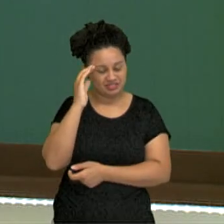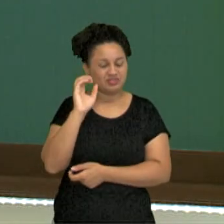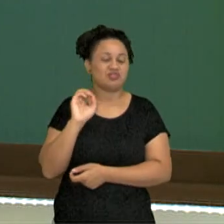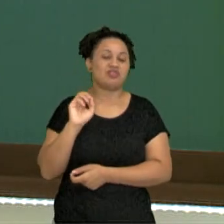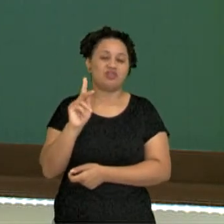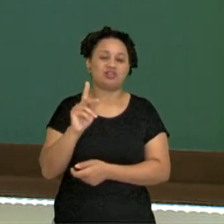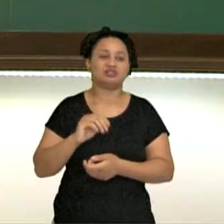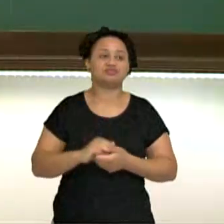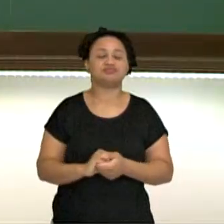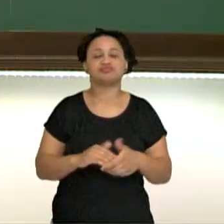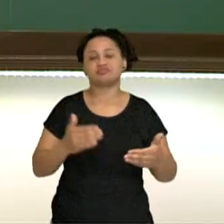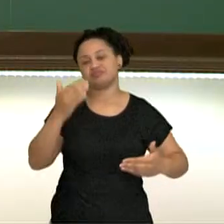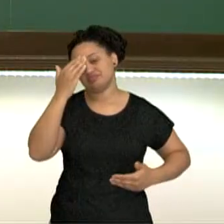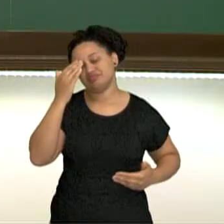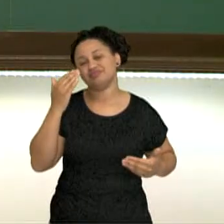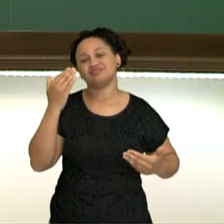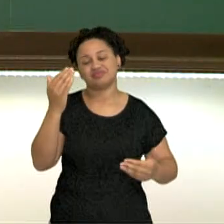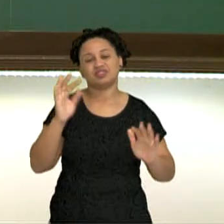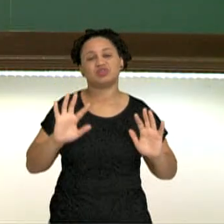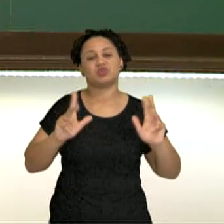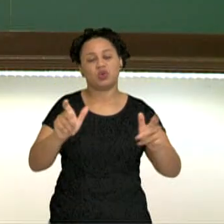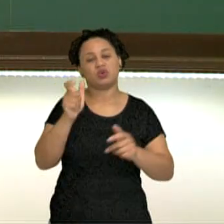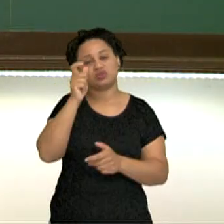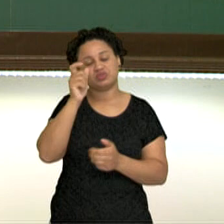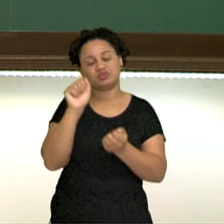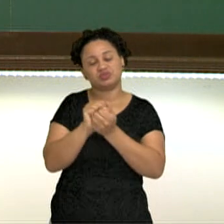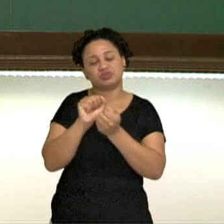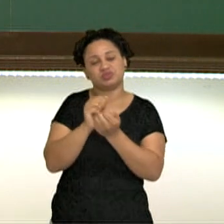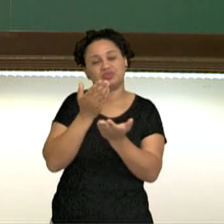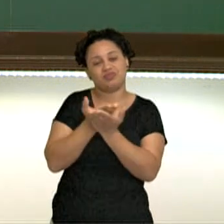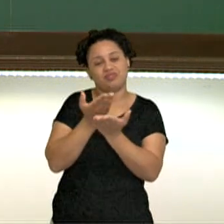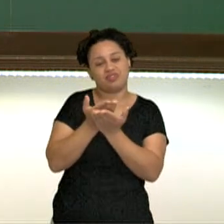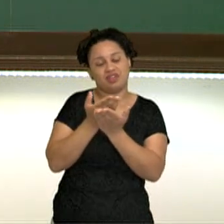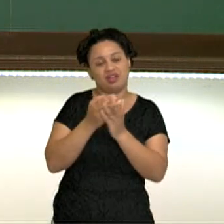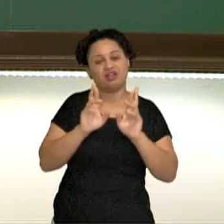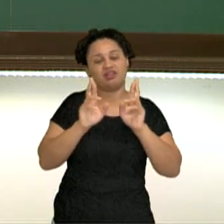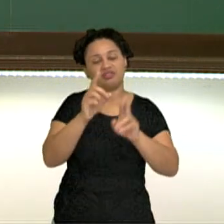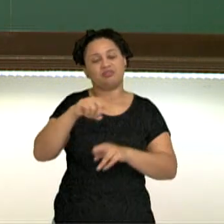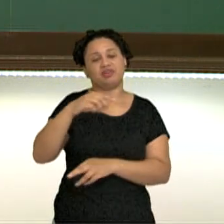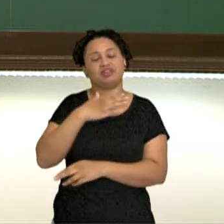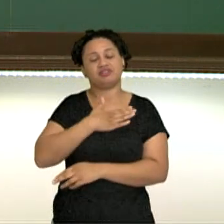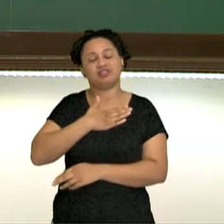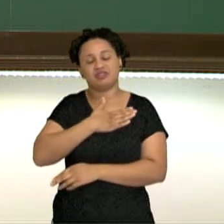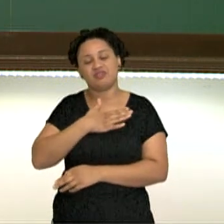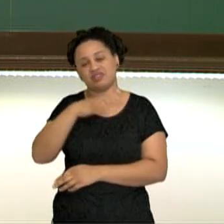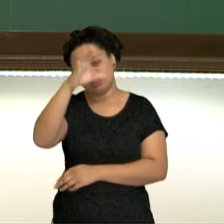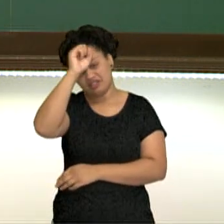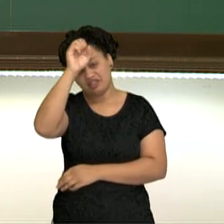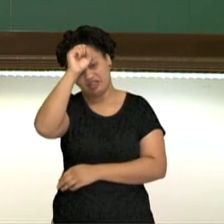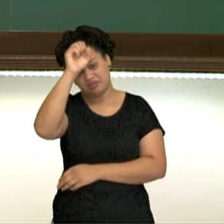bem. Então, quero agradecer, né, a todos que acompanharam essa aula. Espero que você tenha aprendido um